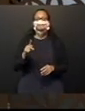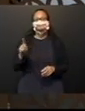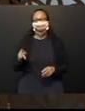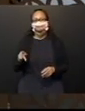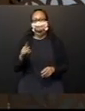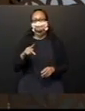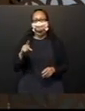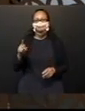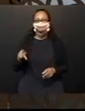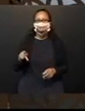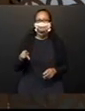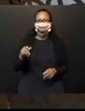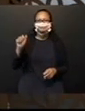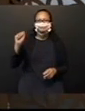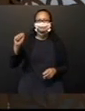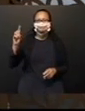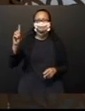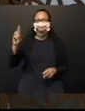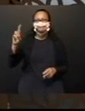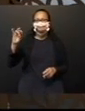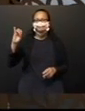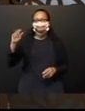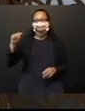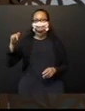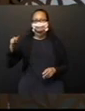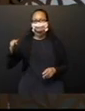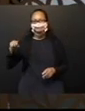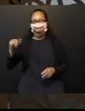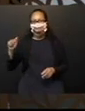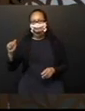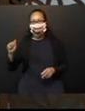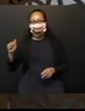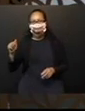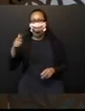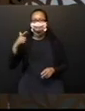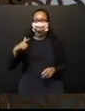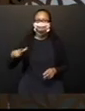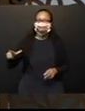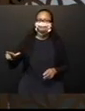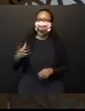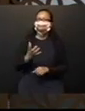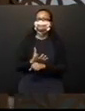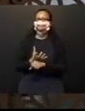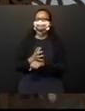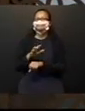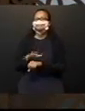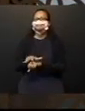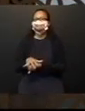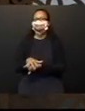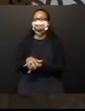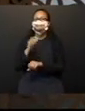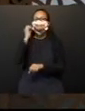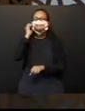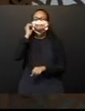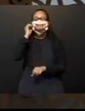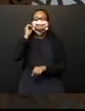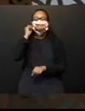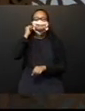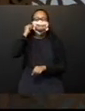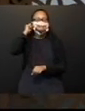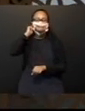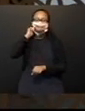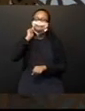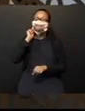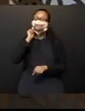professora Adriana e a gente vai continuar com o conteúdo de matemática, né, do nosso material, tá? Vamos